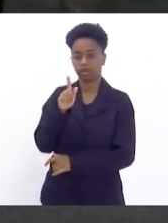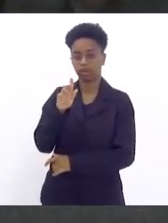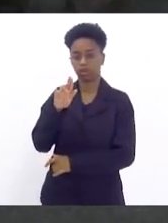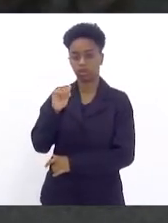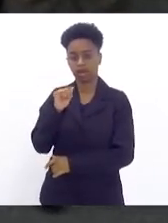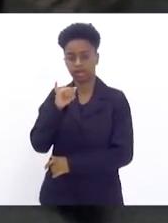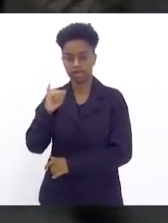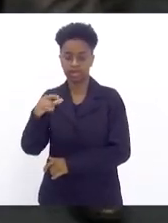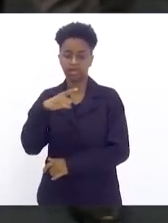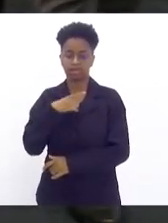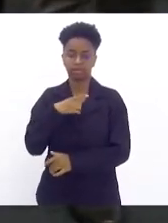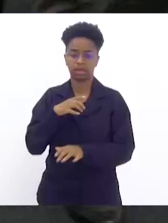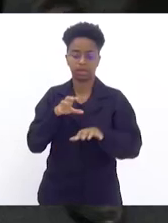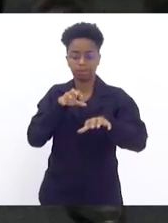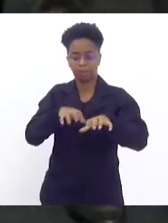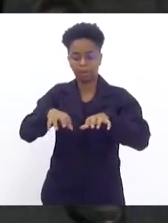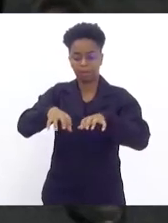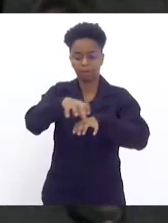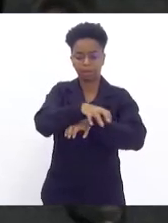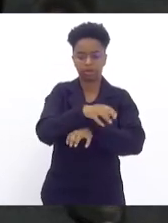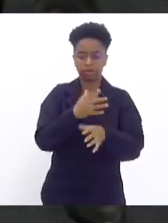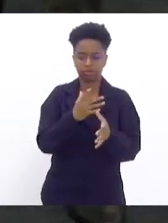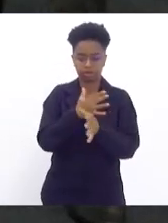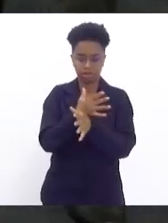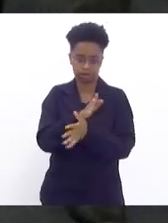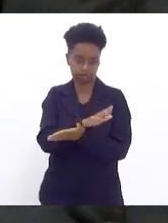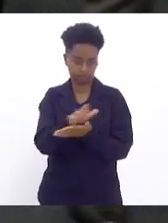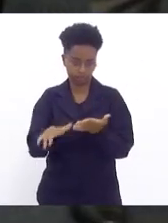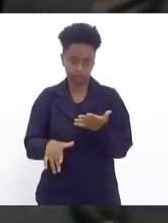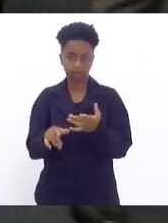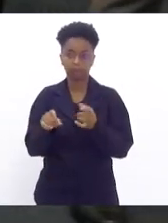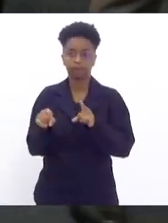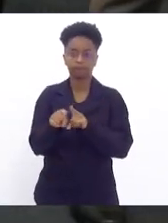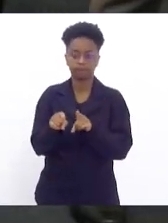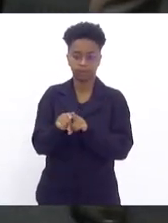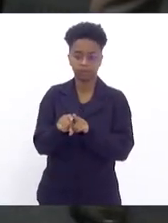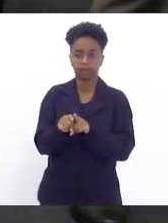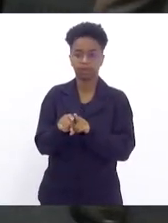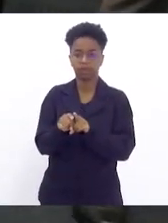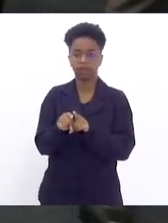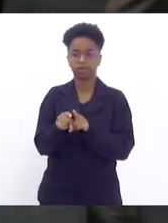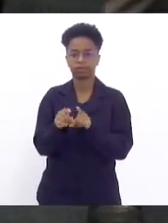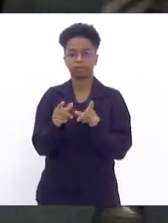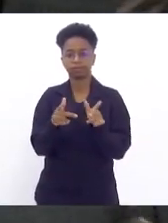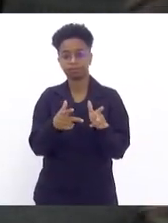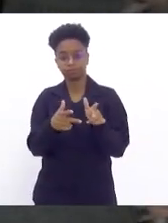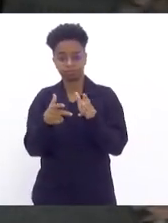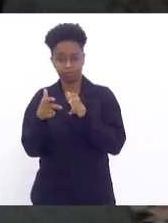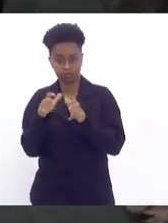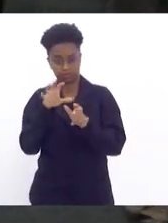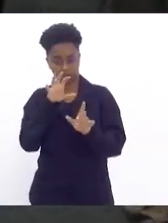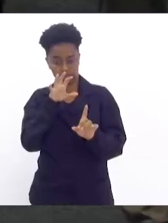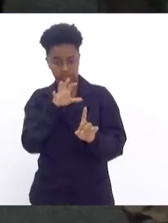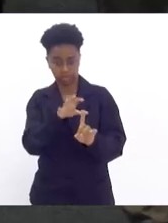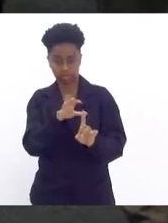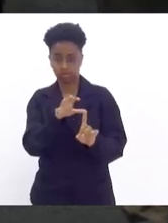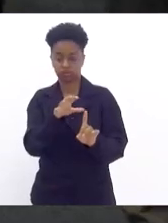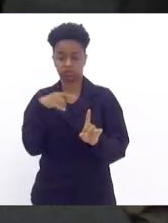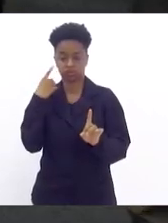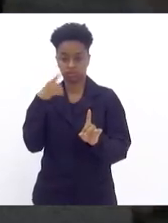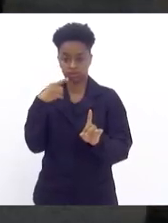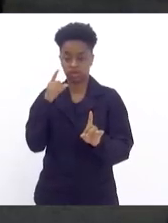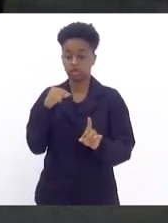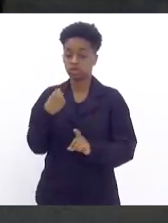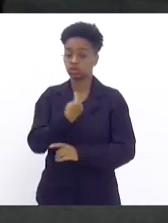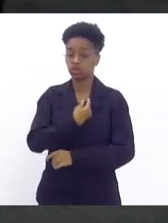municípios e reconhecer reconhecer isso Deputado Fred Pacheco que nossa